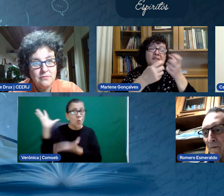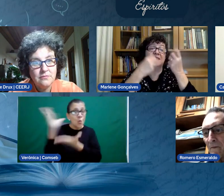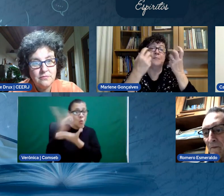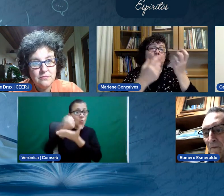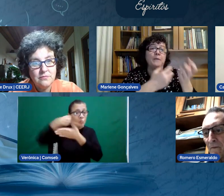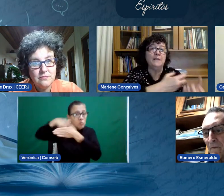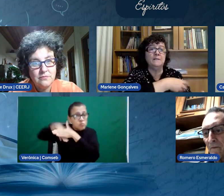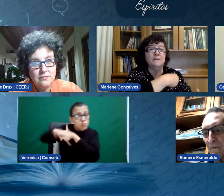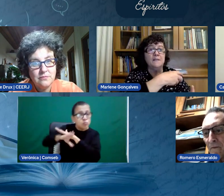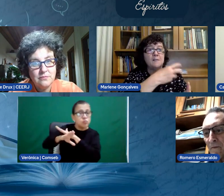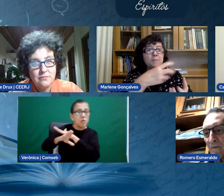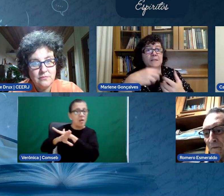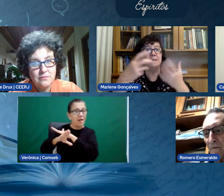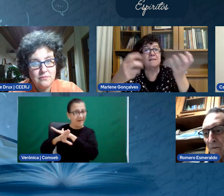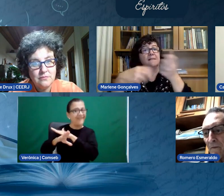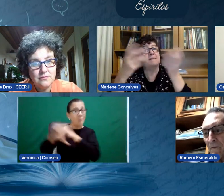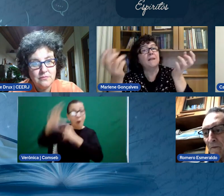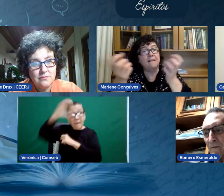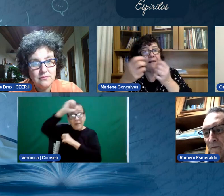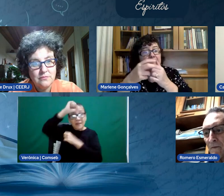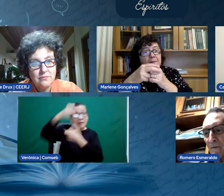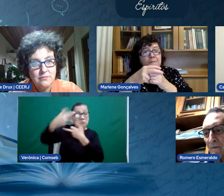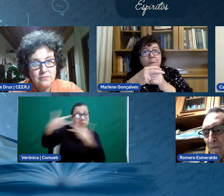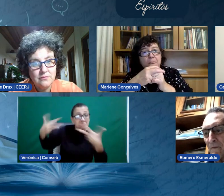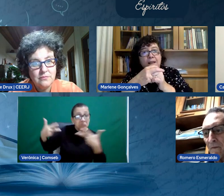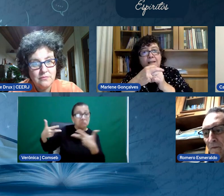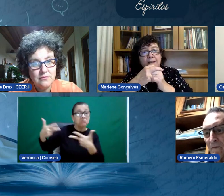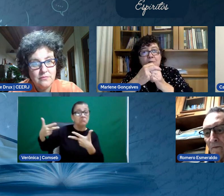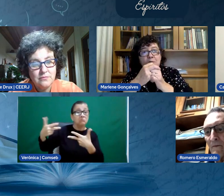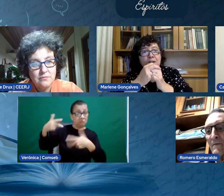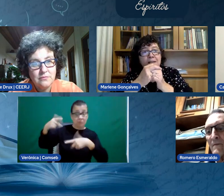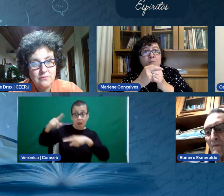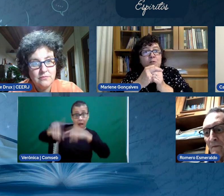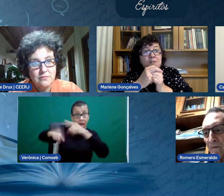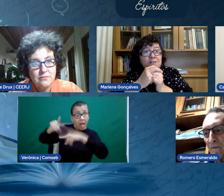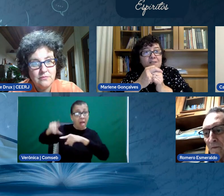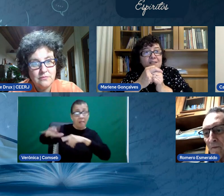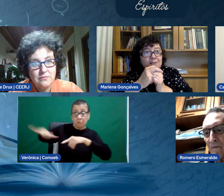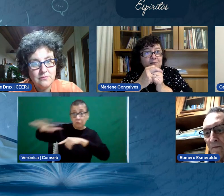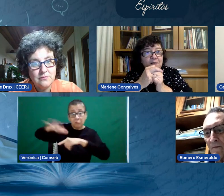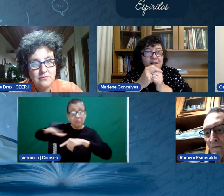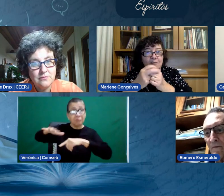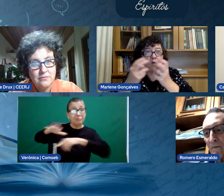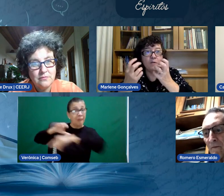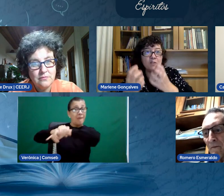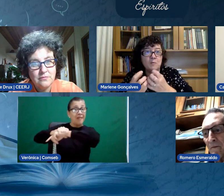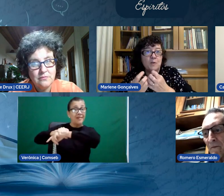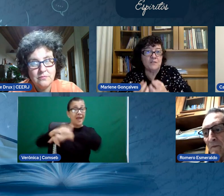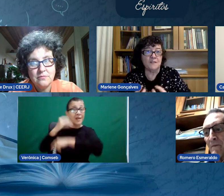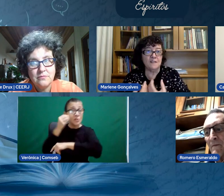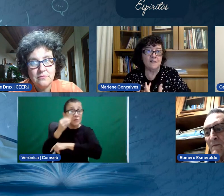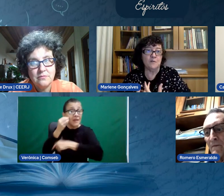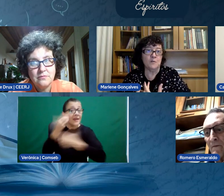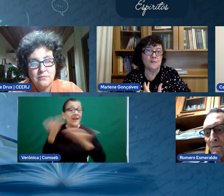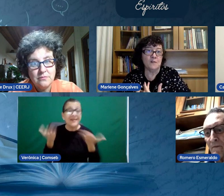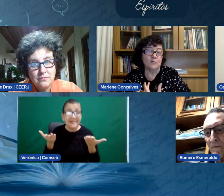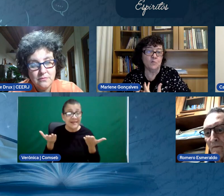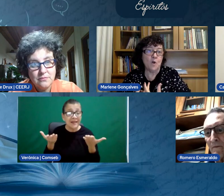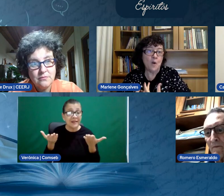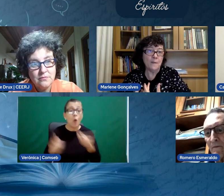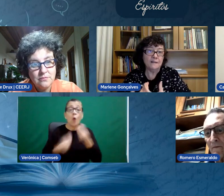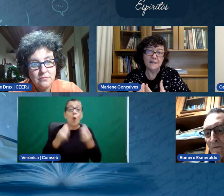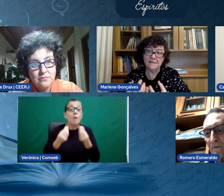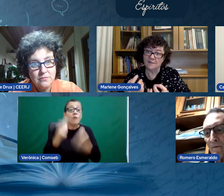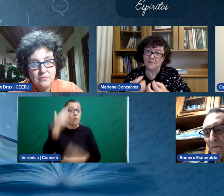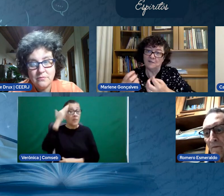juntando, vamos dizer assim, se apropriando das experiências da matéria. Então, não faria muito sentido. Como a gente pode entender a evolução